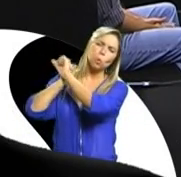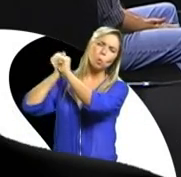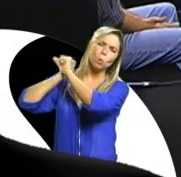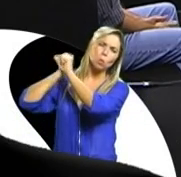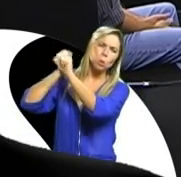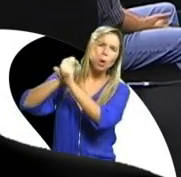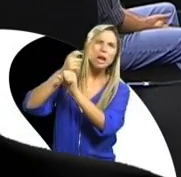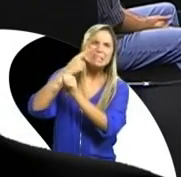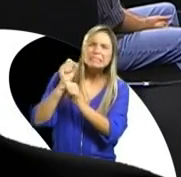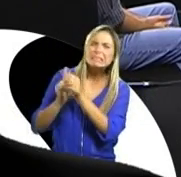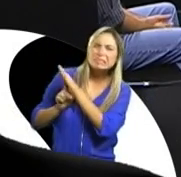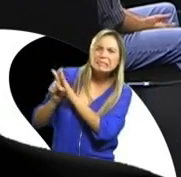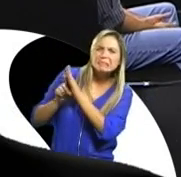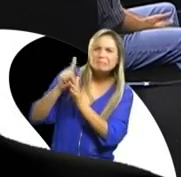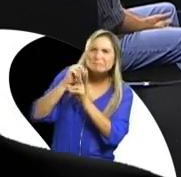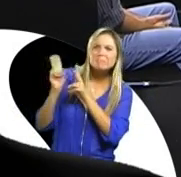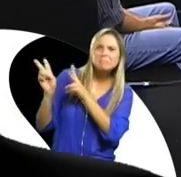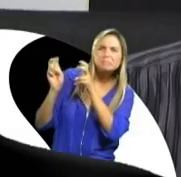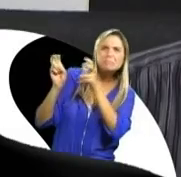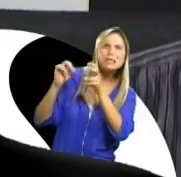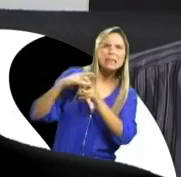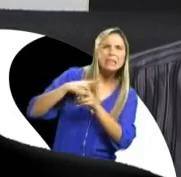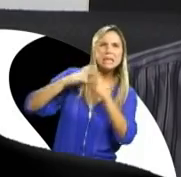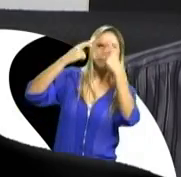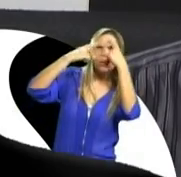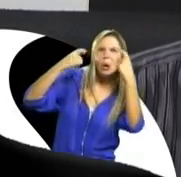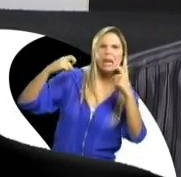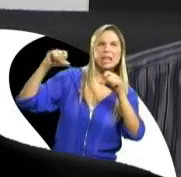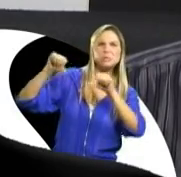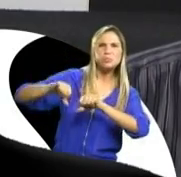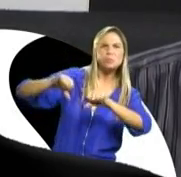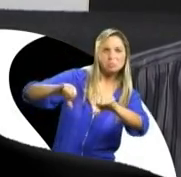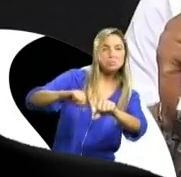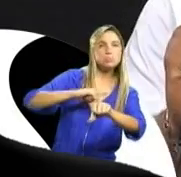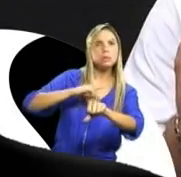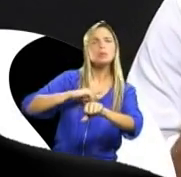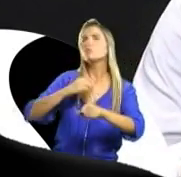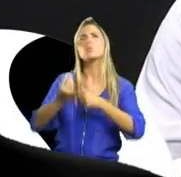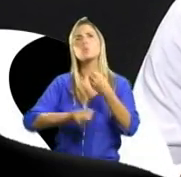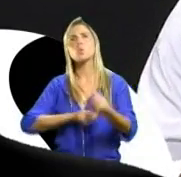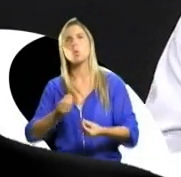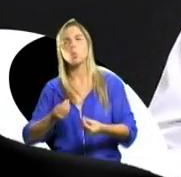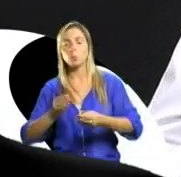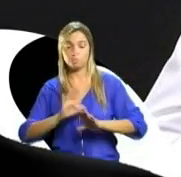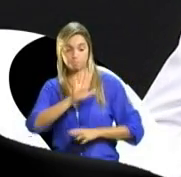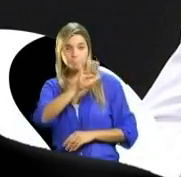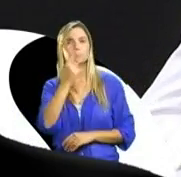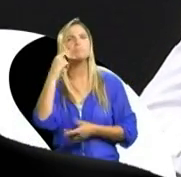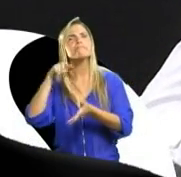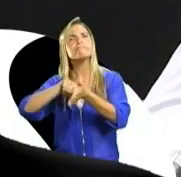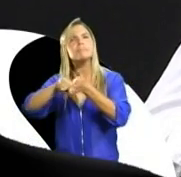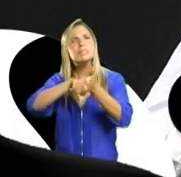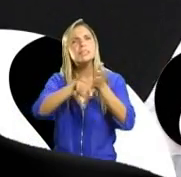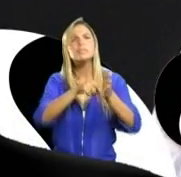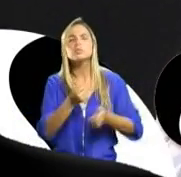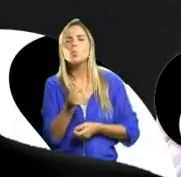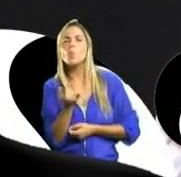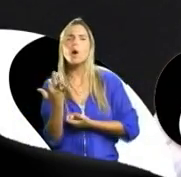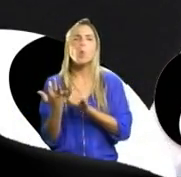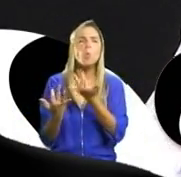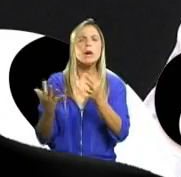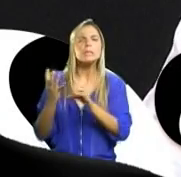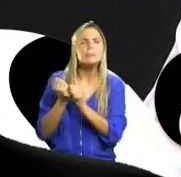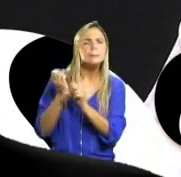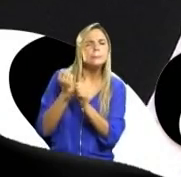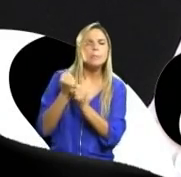século, mas a violência tem aumentado. Em se tratando de termos quantitativos, sim. Já visto, nós